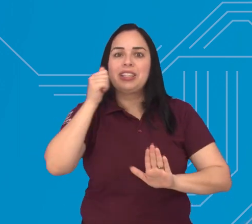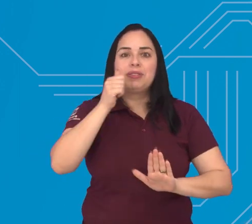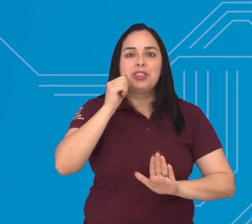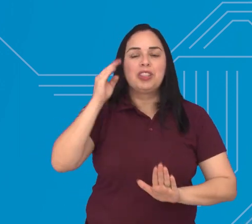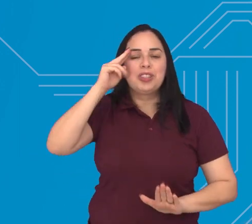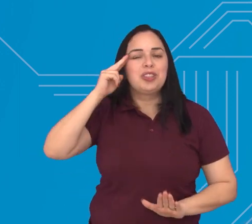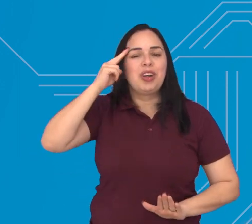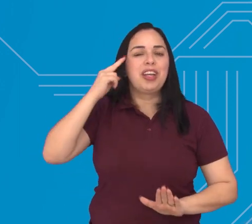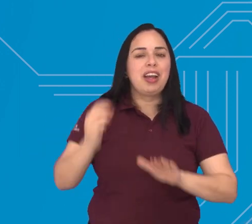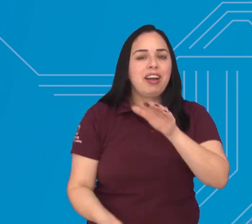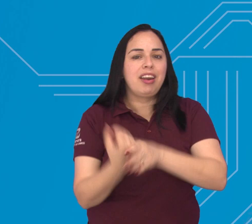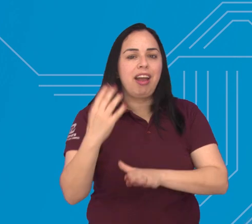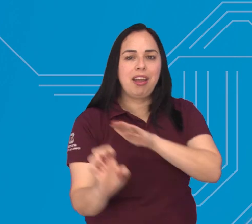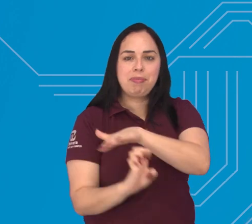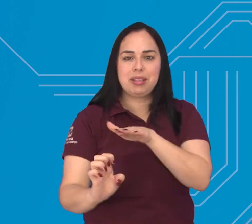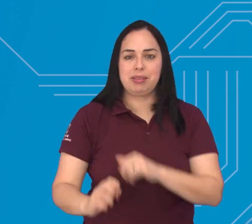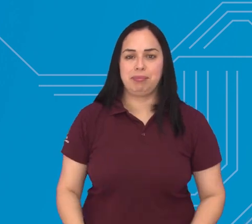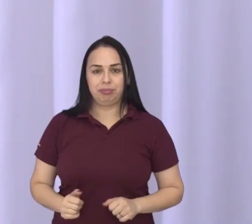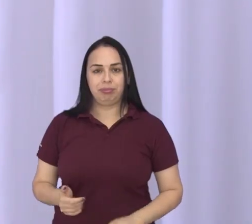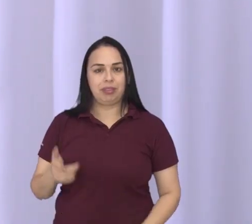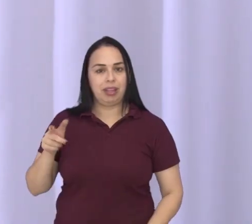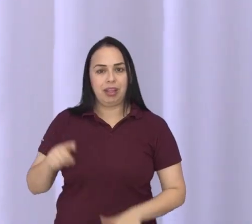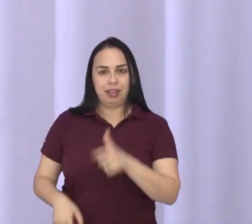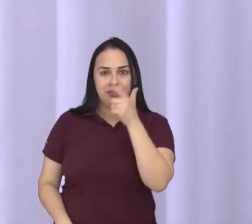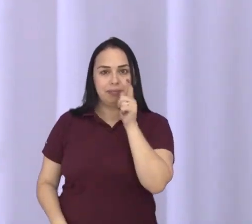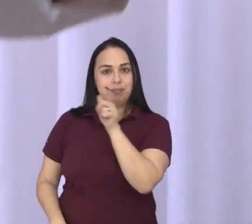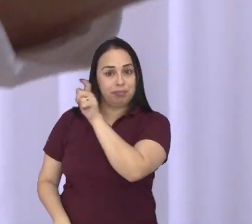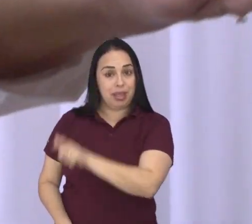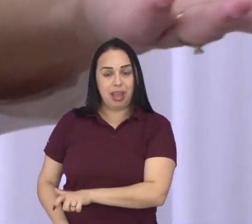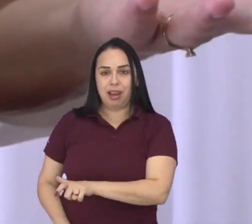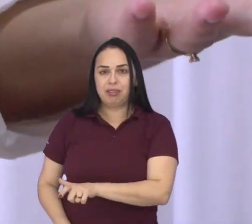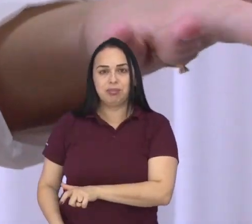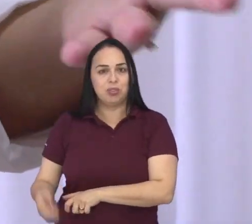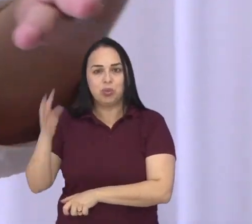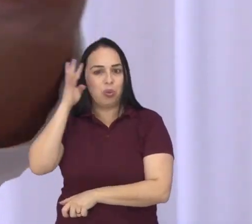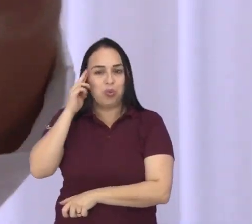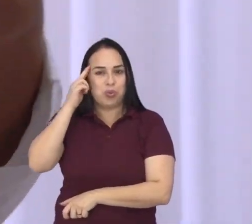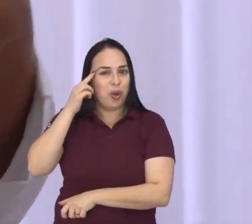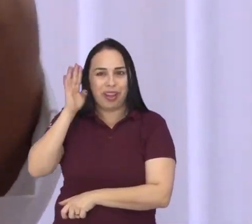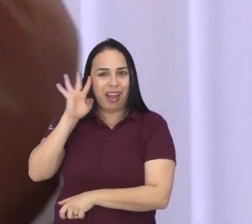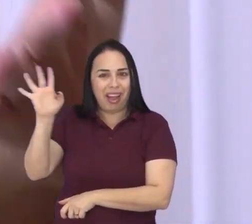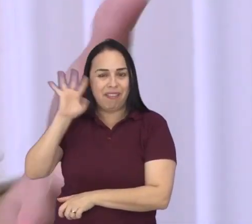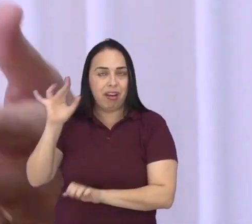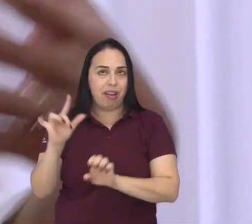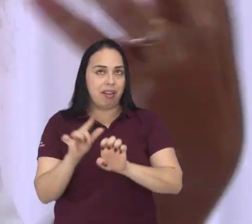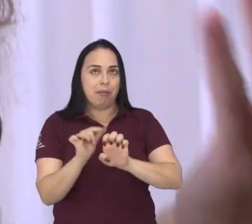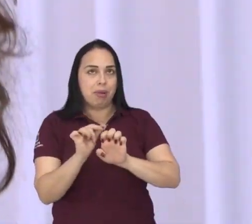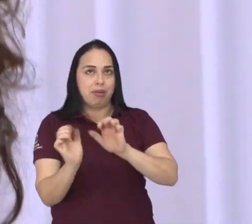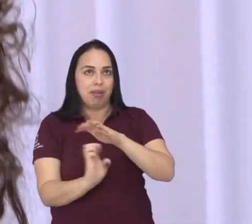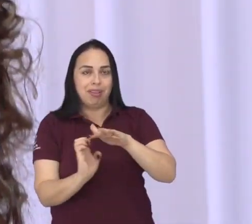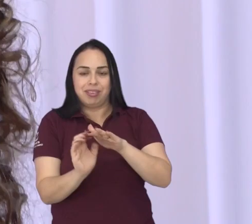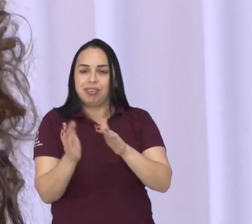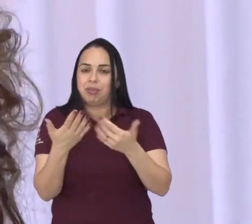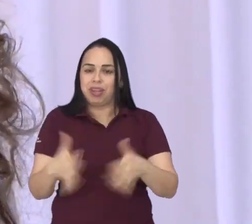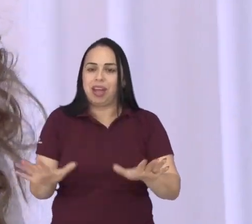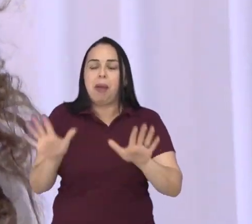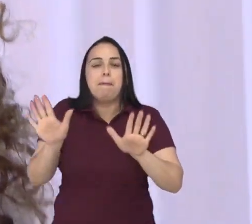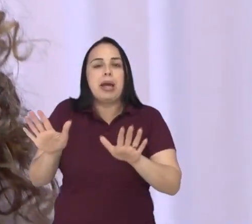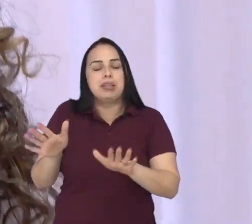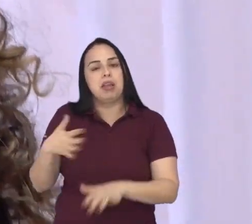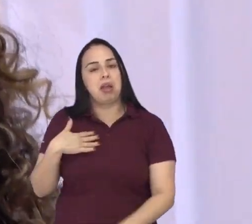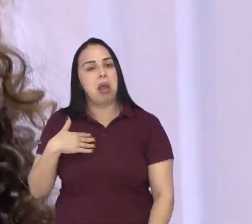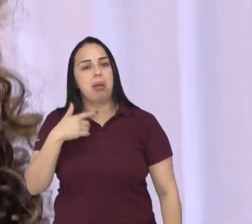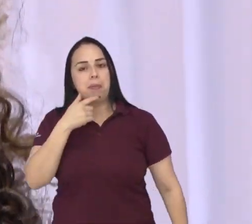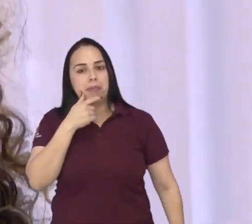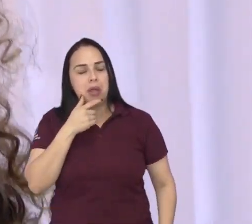para mulheres que sonham em empreender. Empreender não estava nos planos da Brida, mas há 3 anos ela